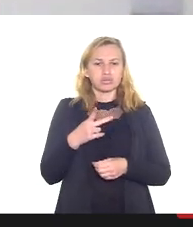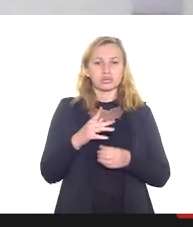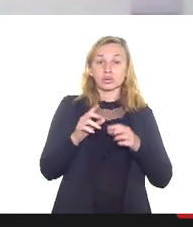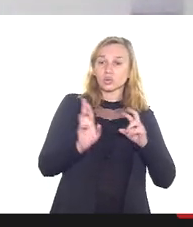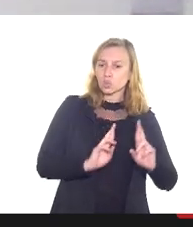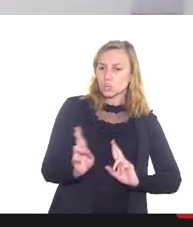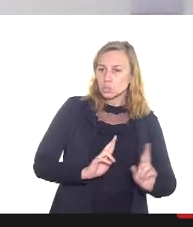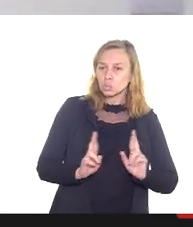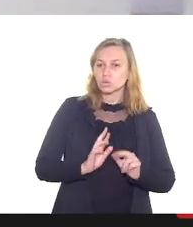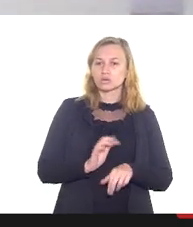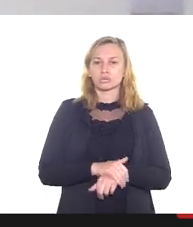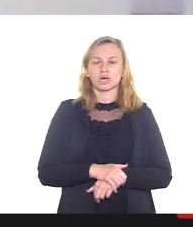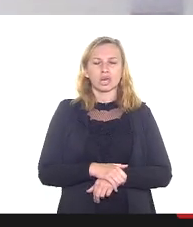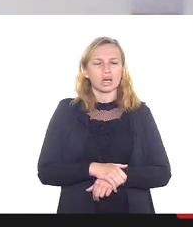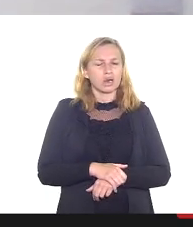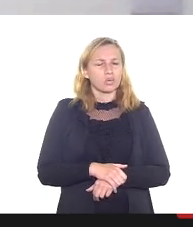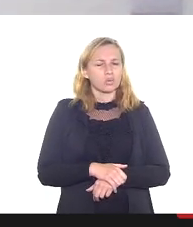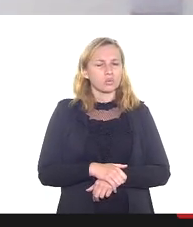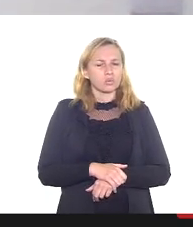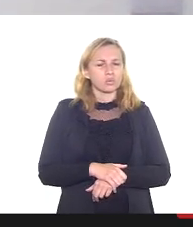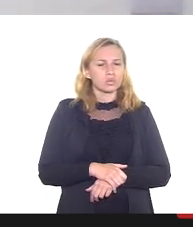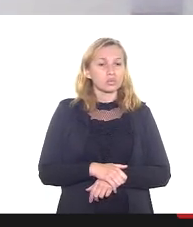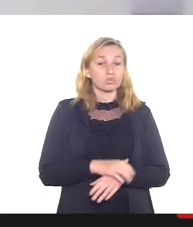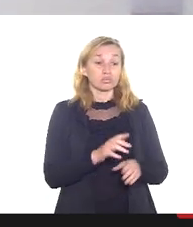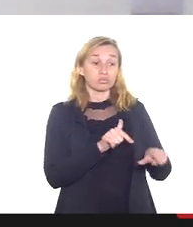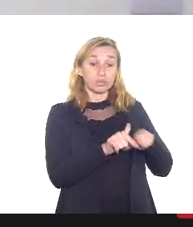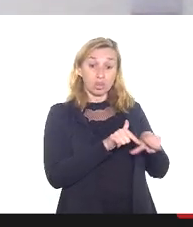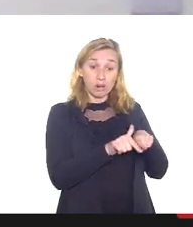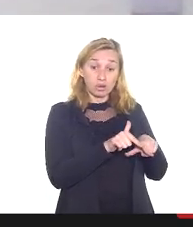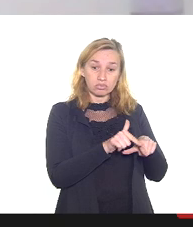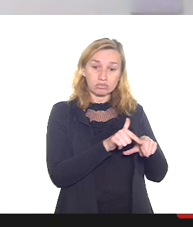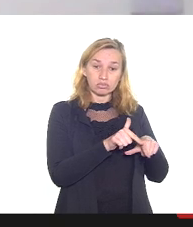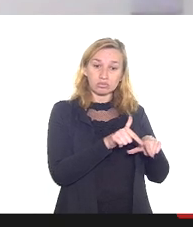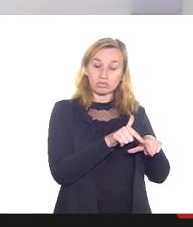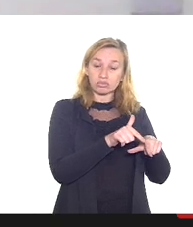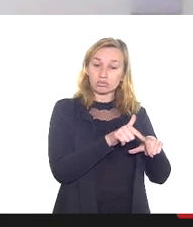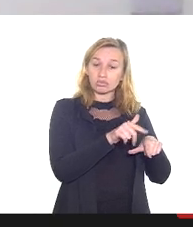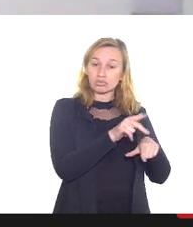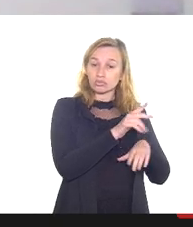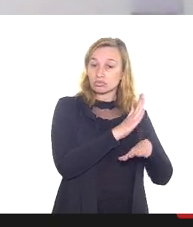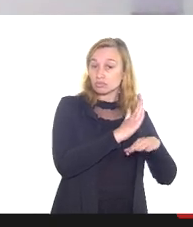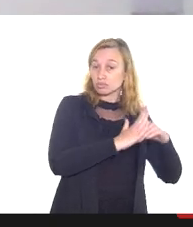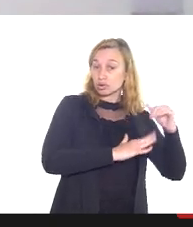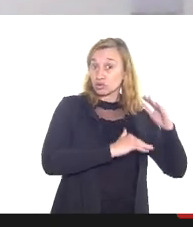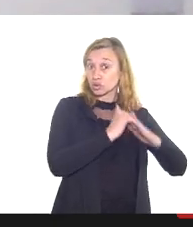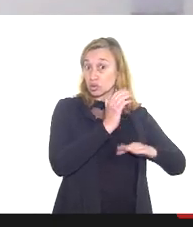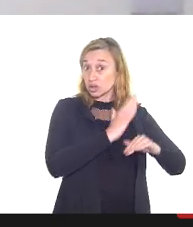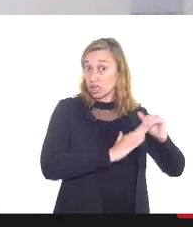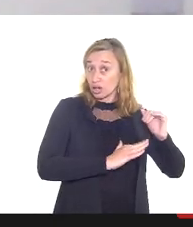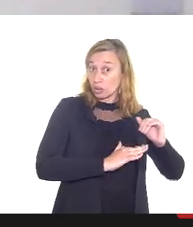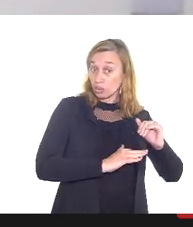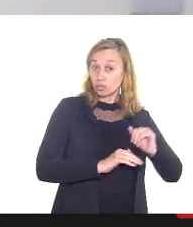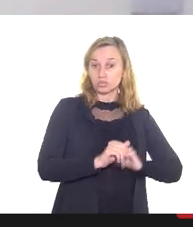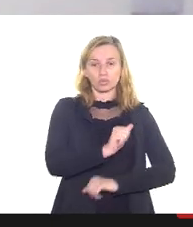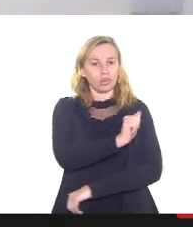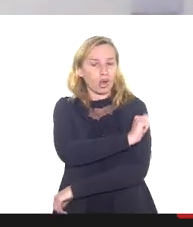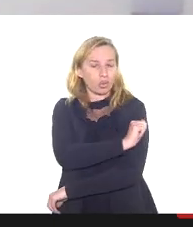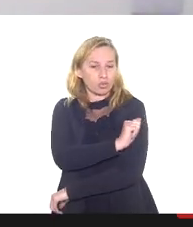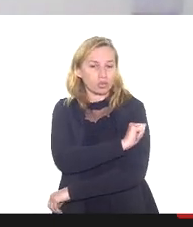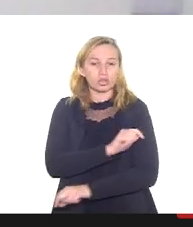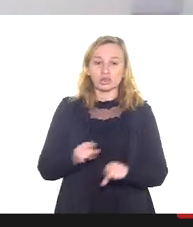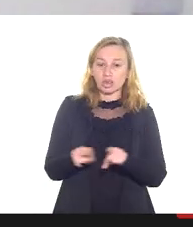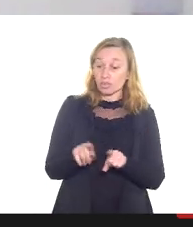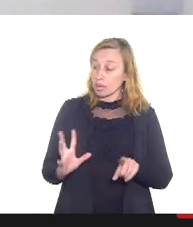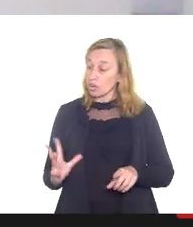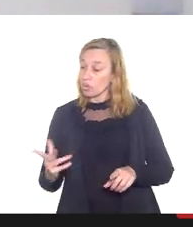relação ao exercício profissional dos docentes, quanto com relação à